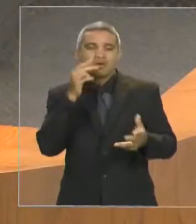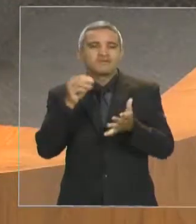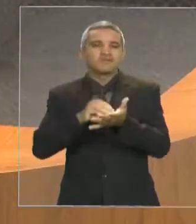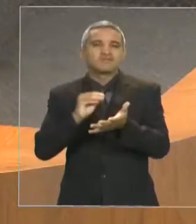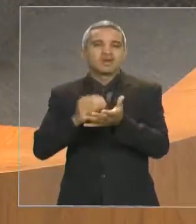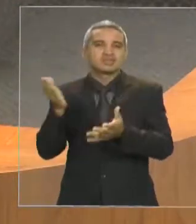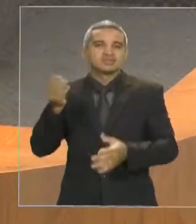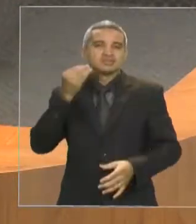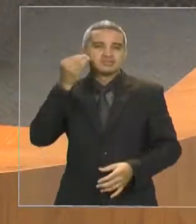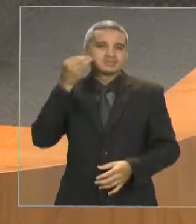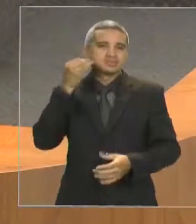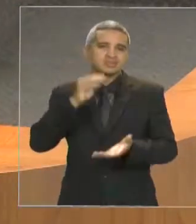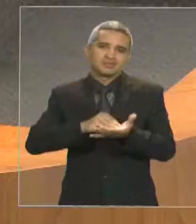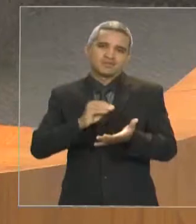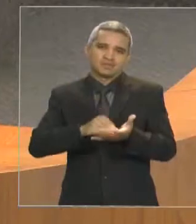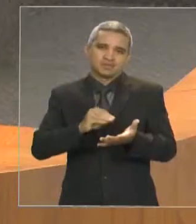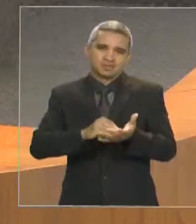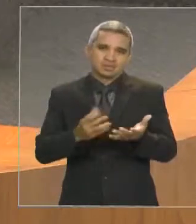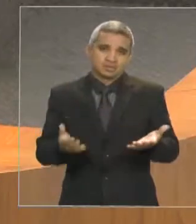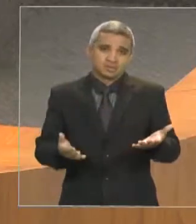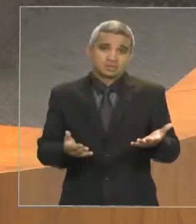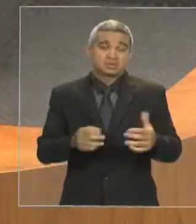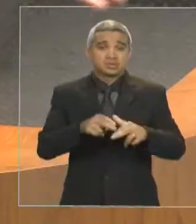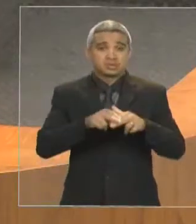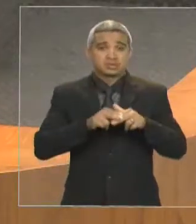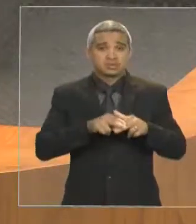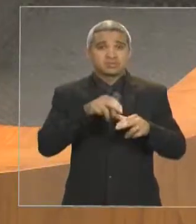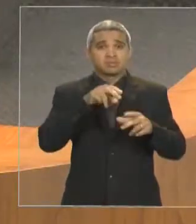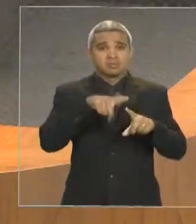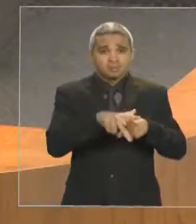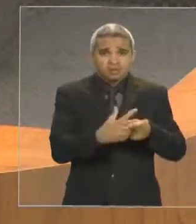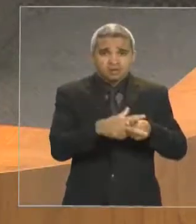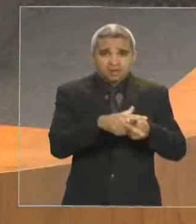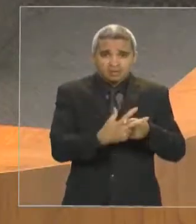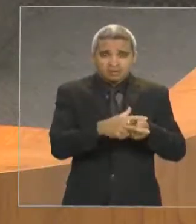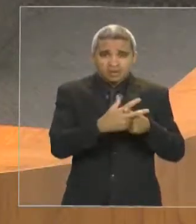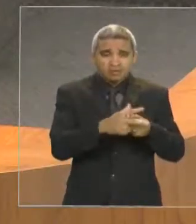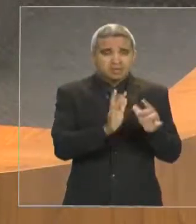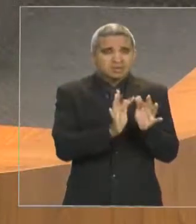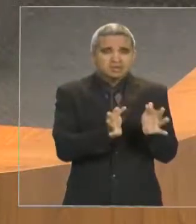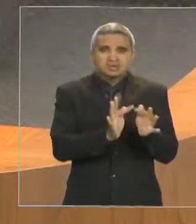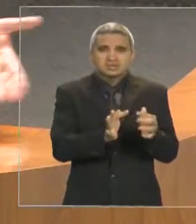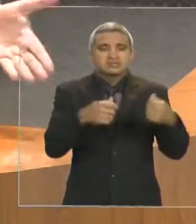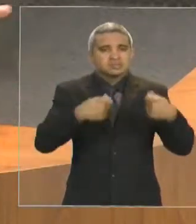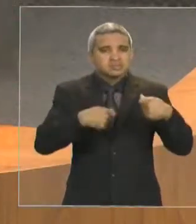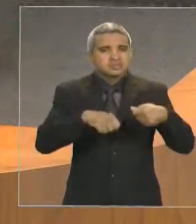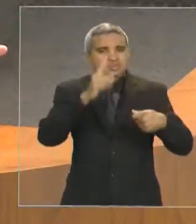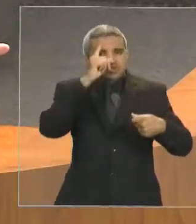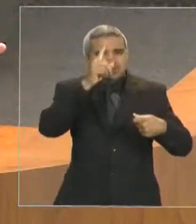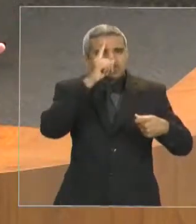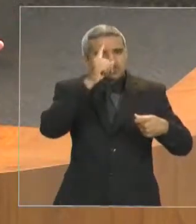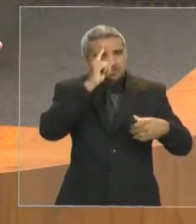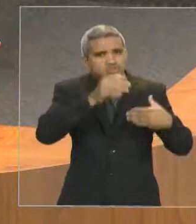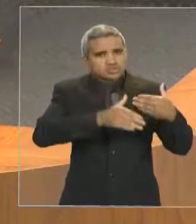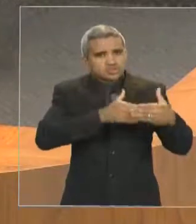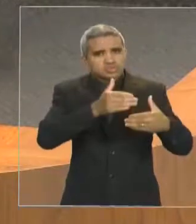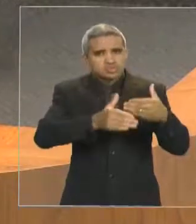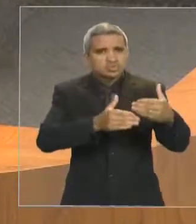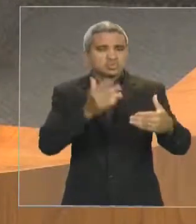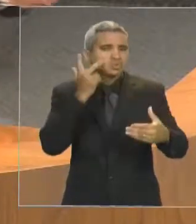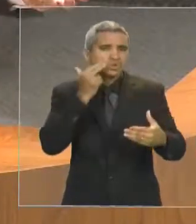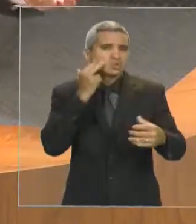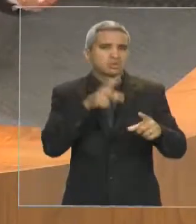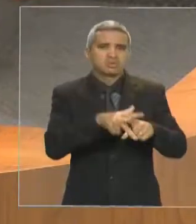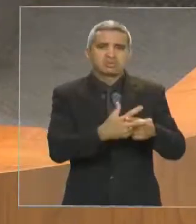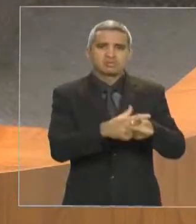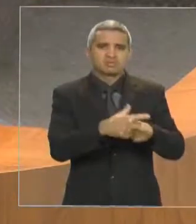manutenção é o dia a dia de uma secretaria, reforma é o dia a dia de uma secretaria. E a própria informação do secretário é,